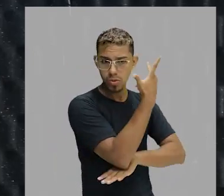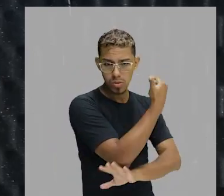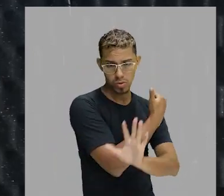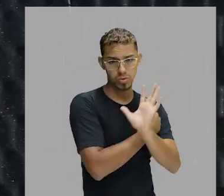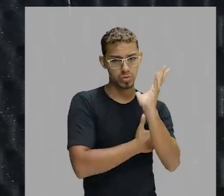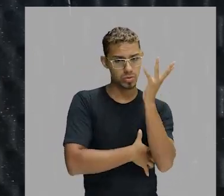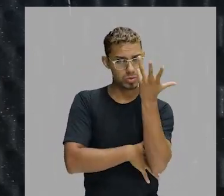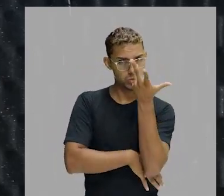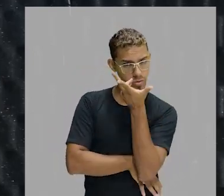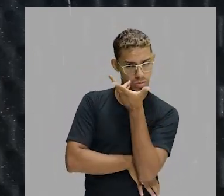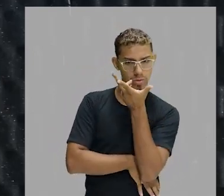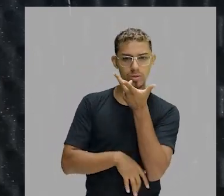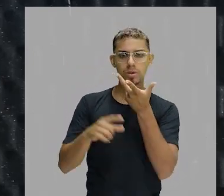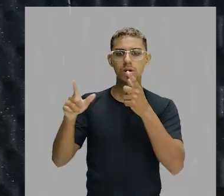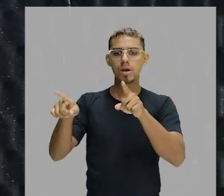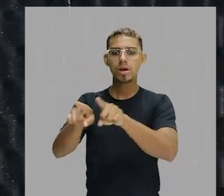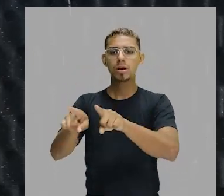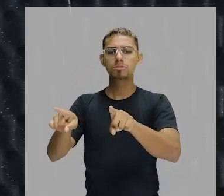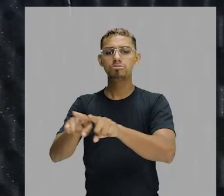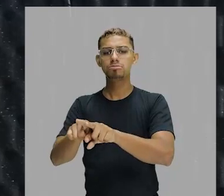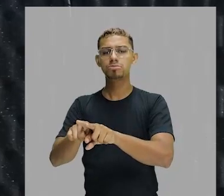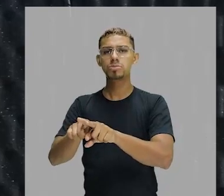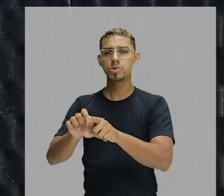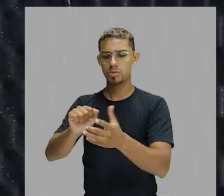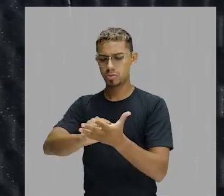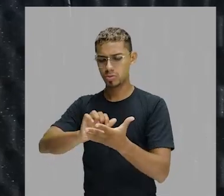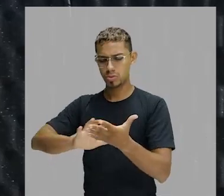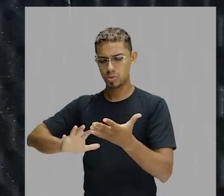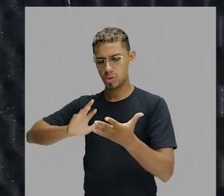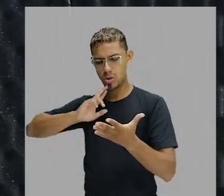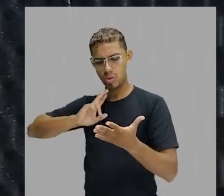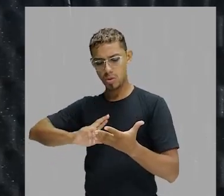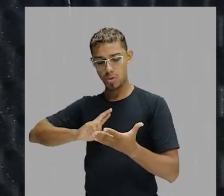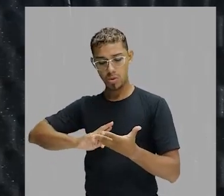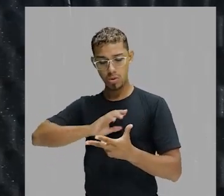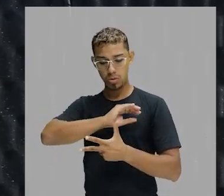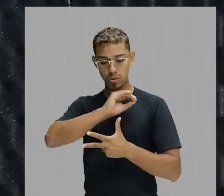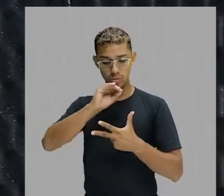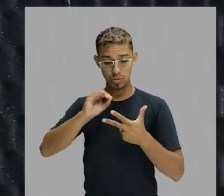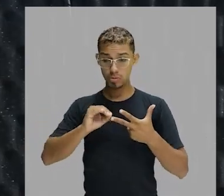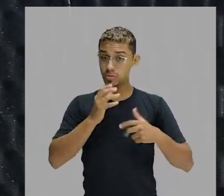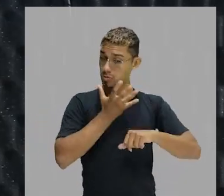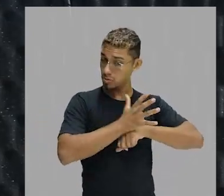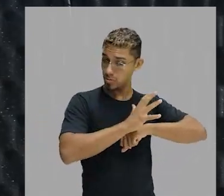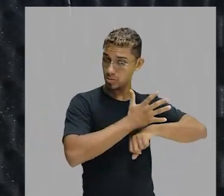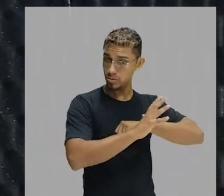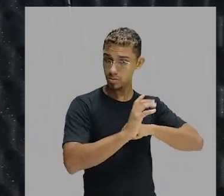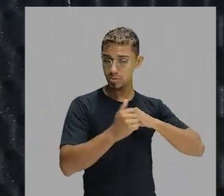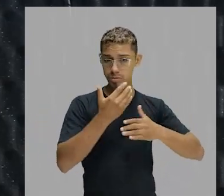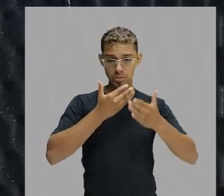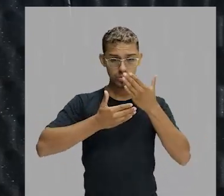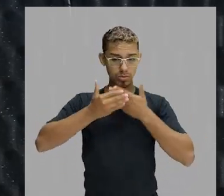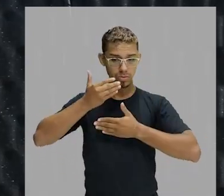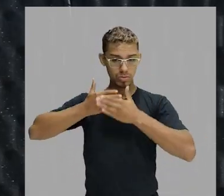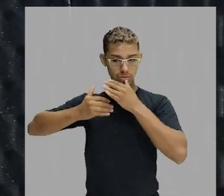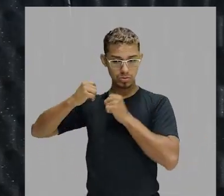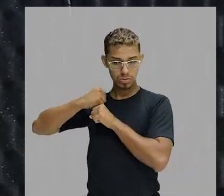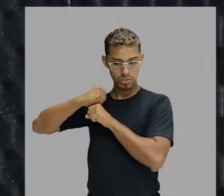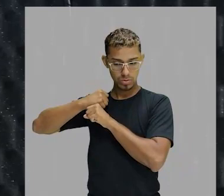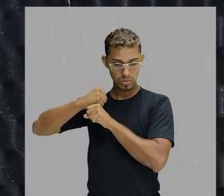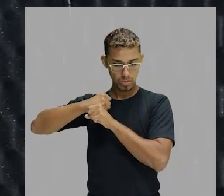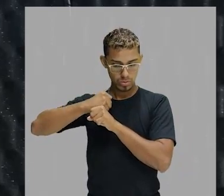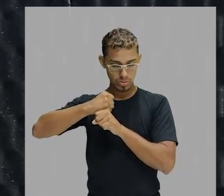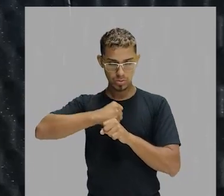responder algumas questões, né, de vestibulares que caíram nesses últimos certames, né, acerca dessas temáticas.